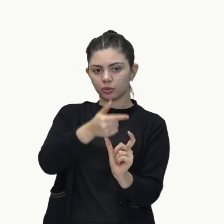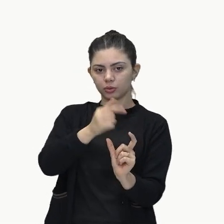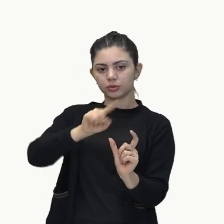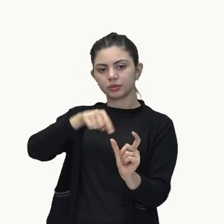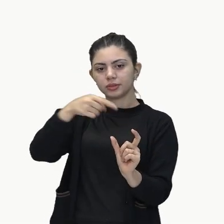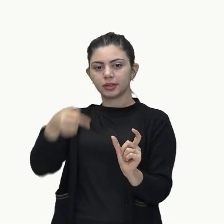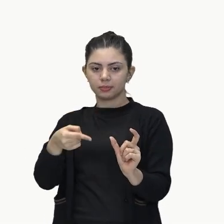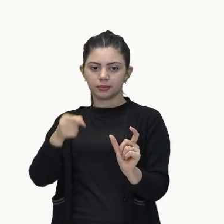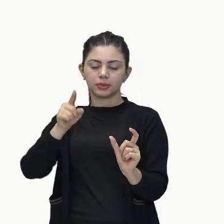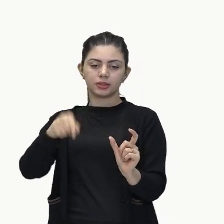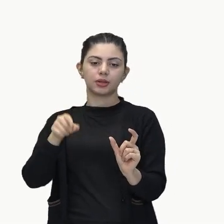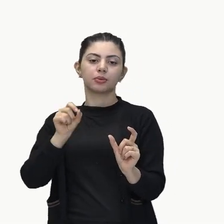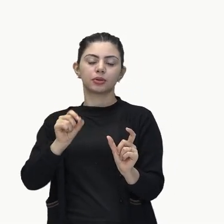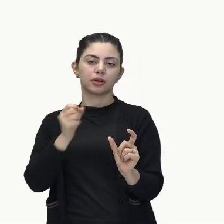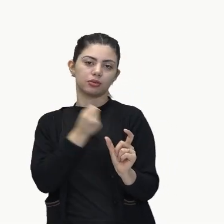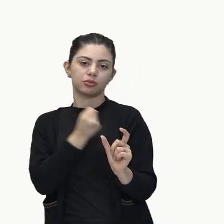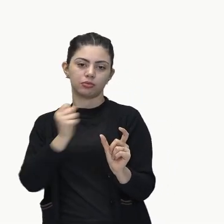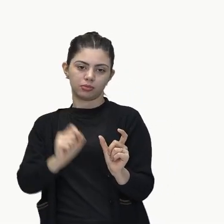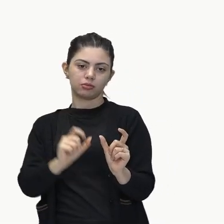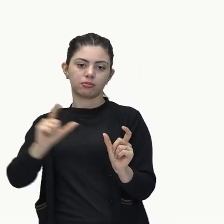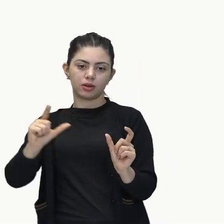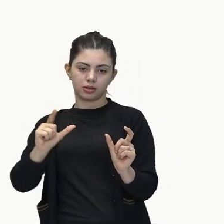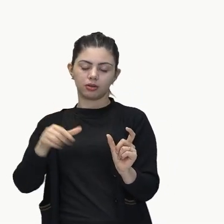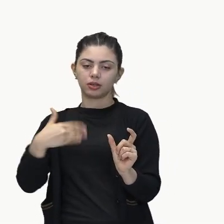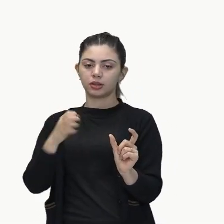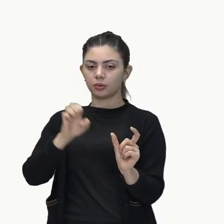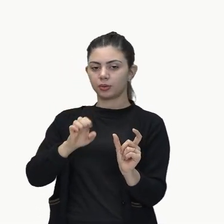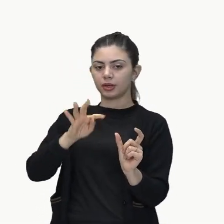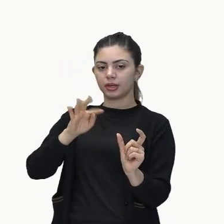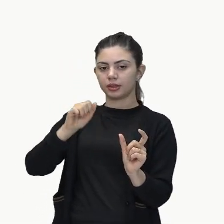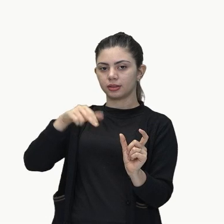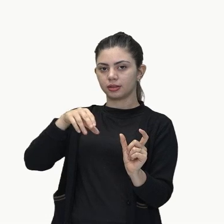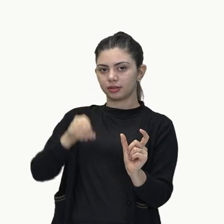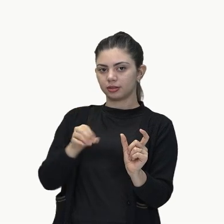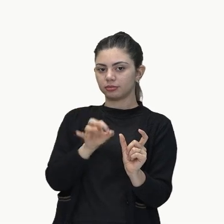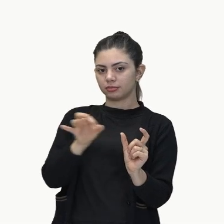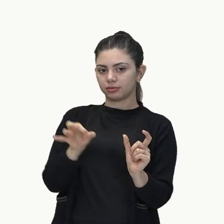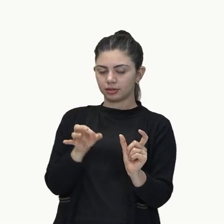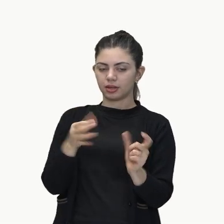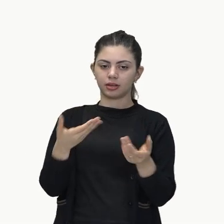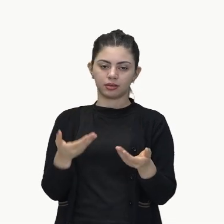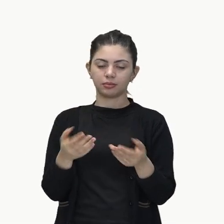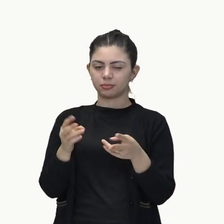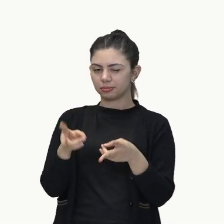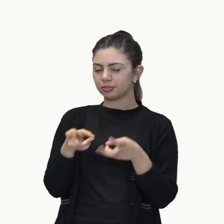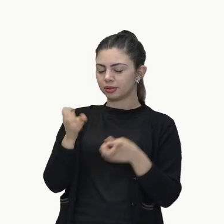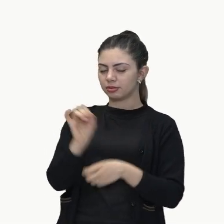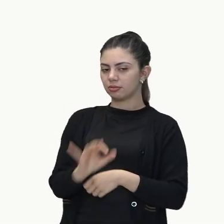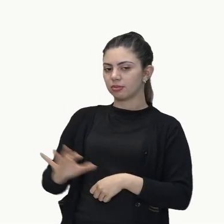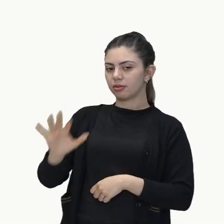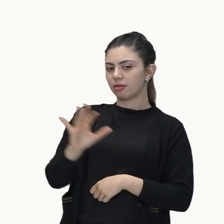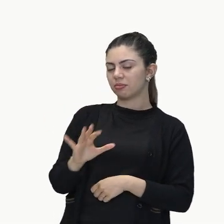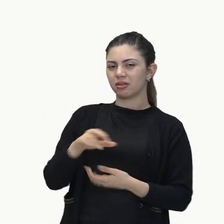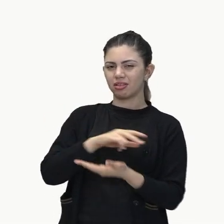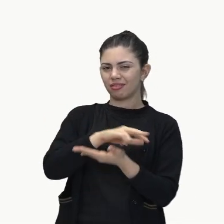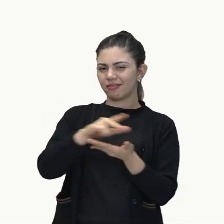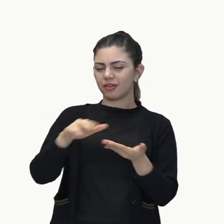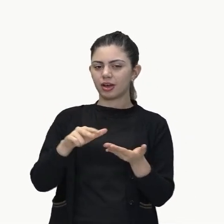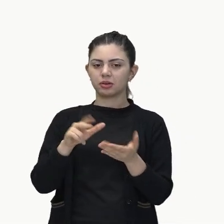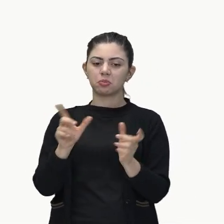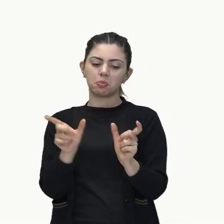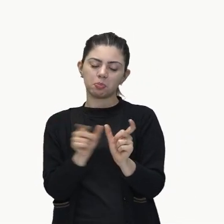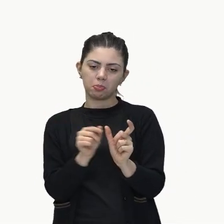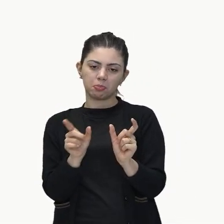o radical maior, então vai ser o nome dele como forma de hidrocarboneto. Metano, etano, propano, butano.